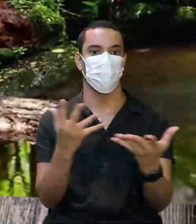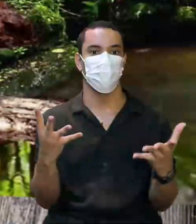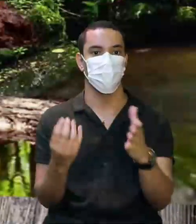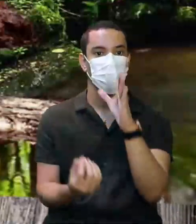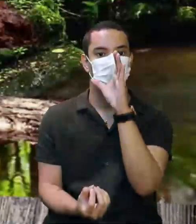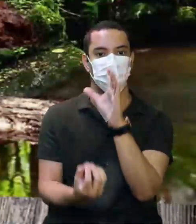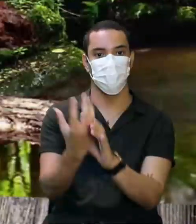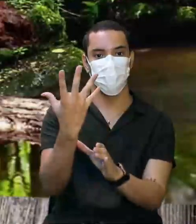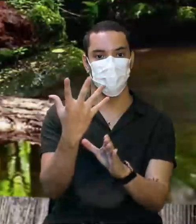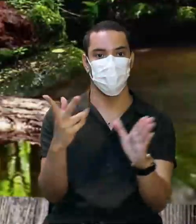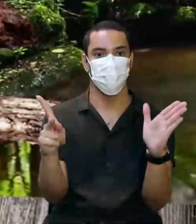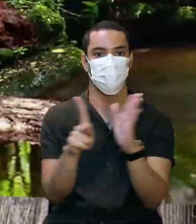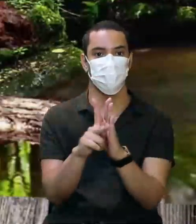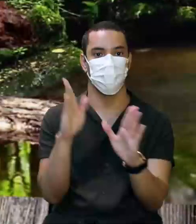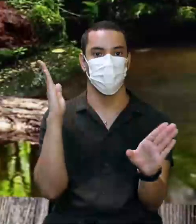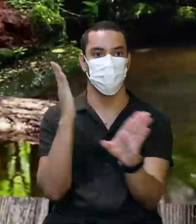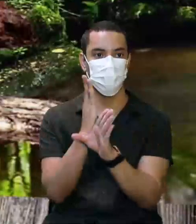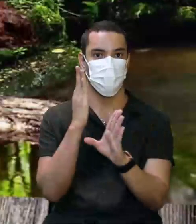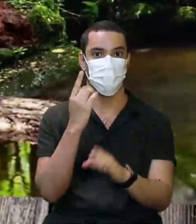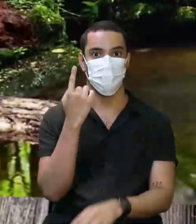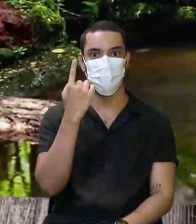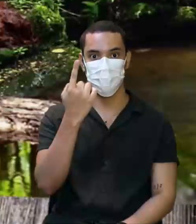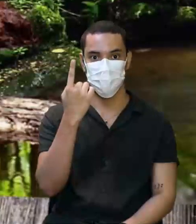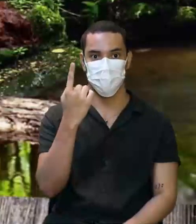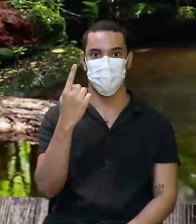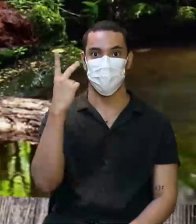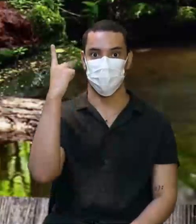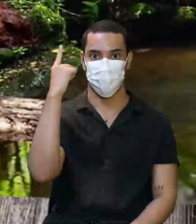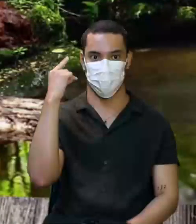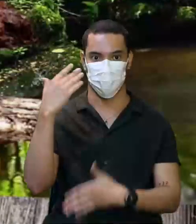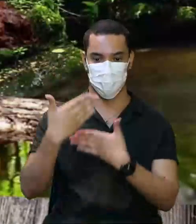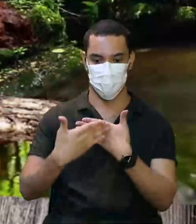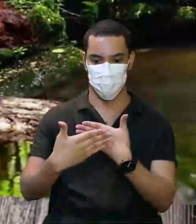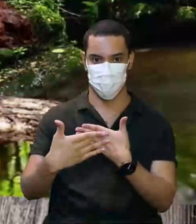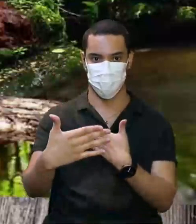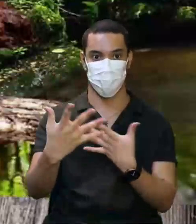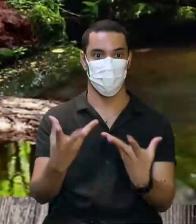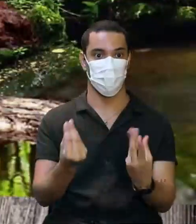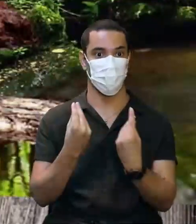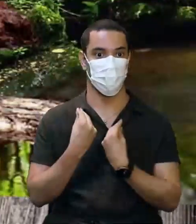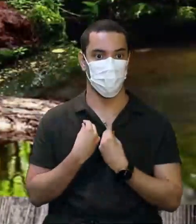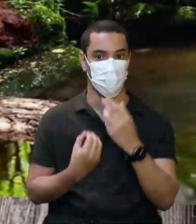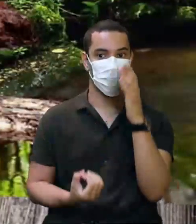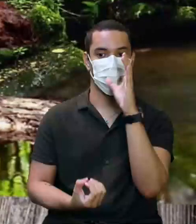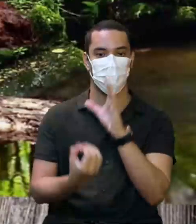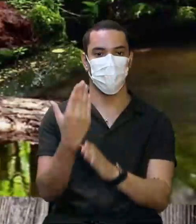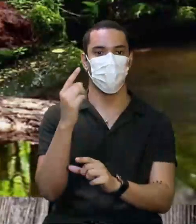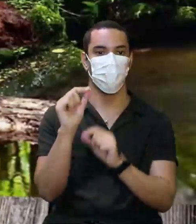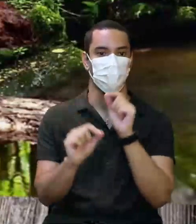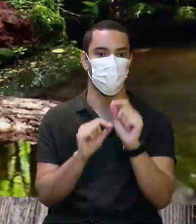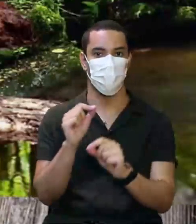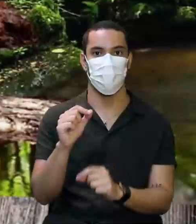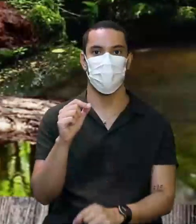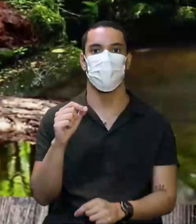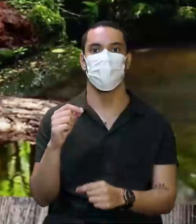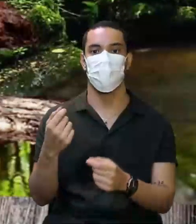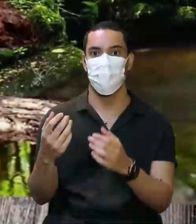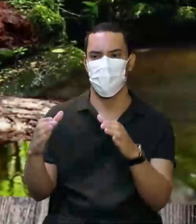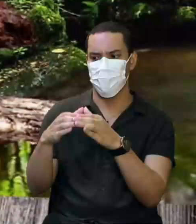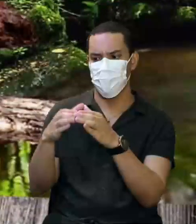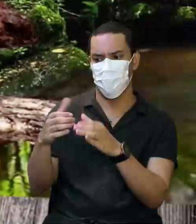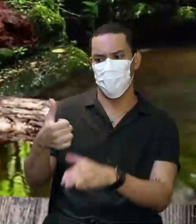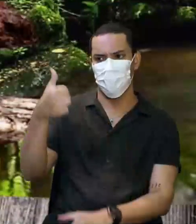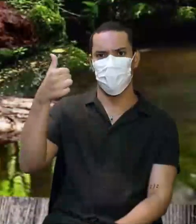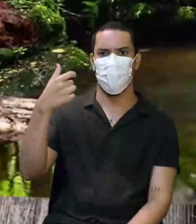origem, né, a partir de um ancestral comum, dando origem aos primatas de